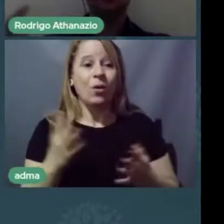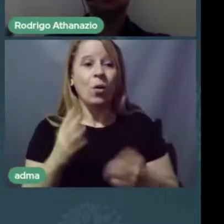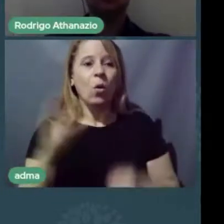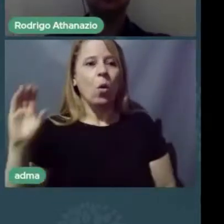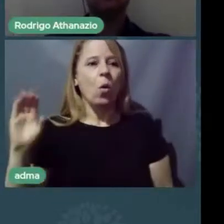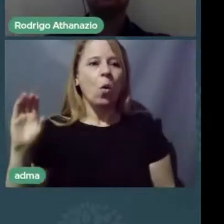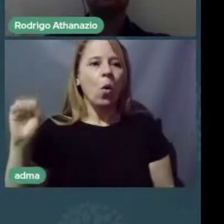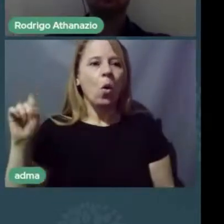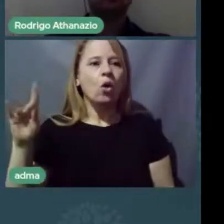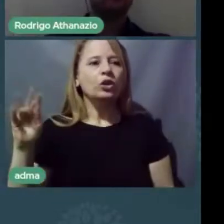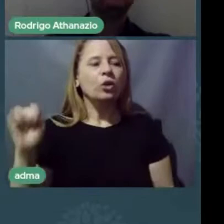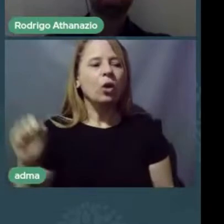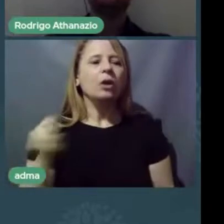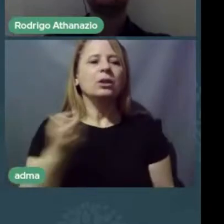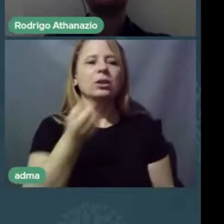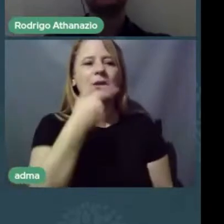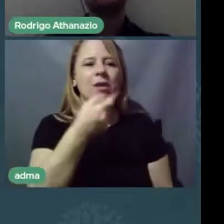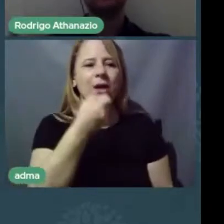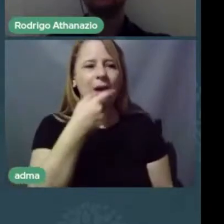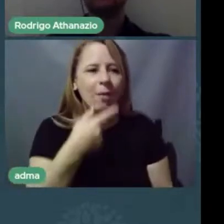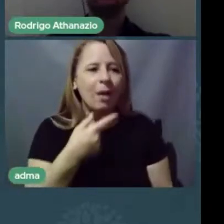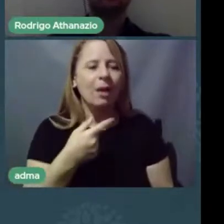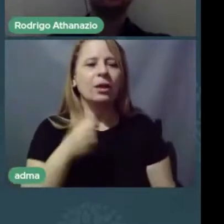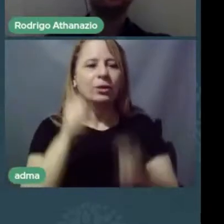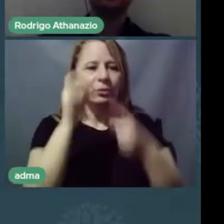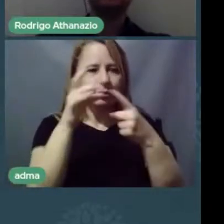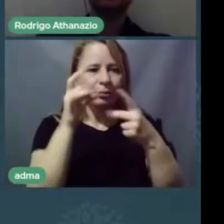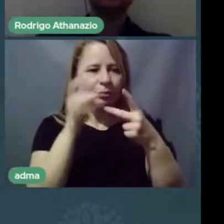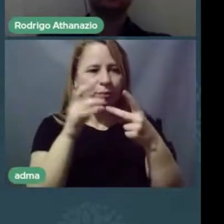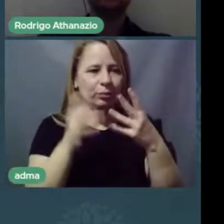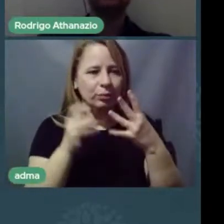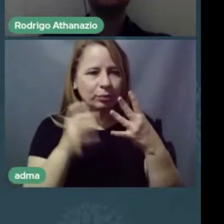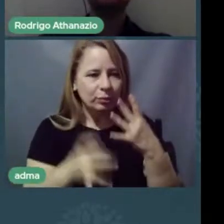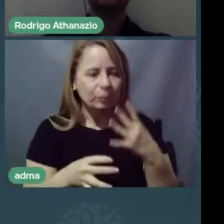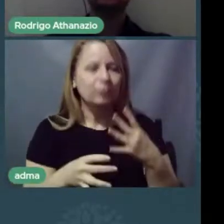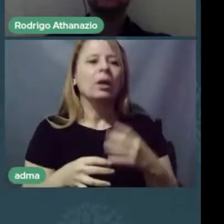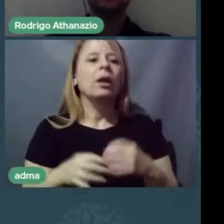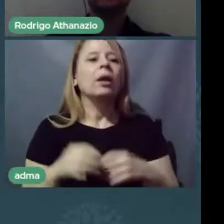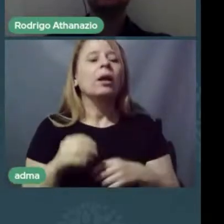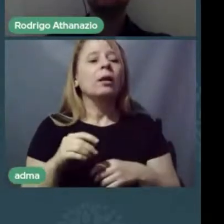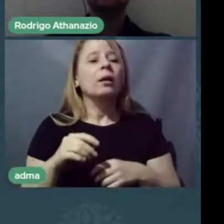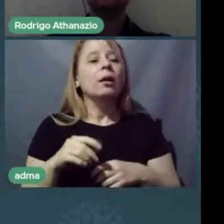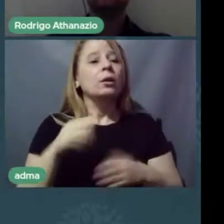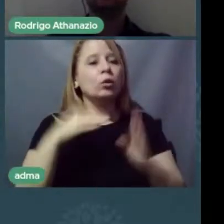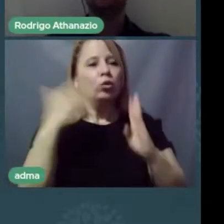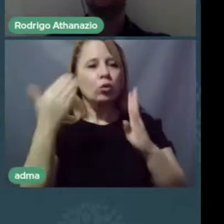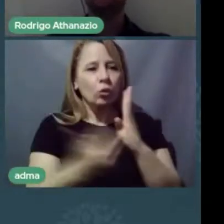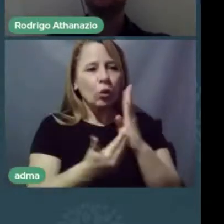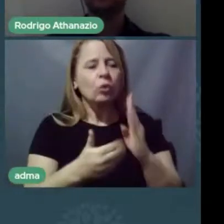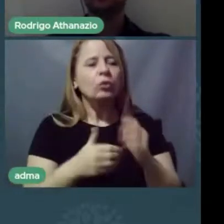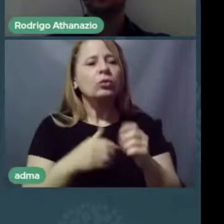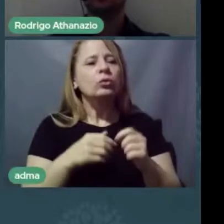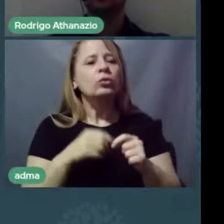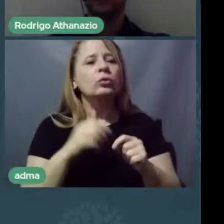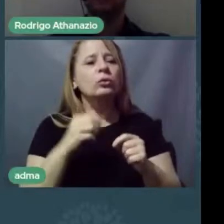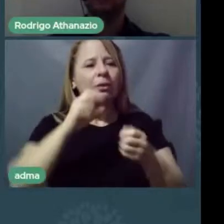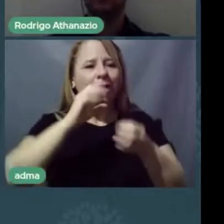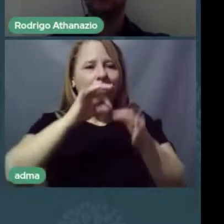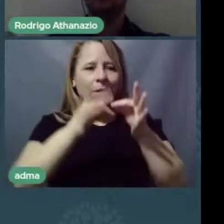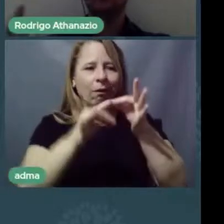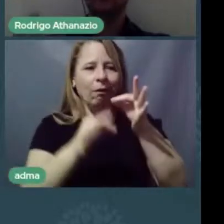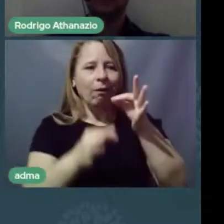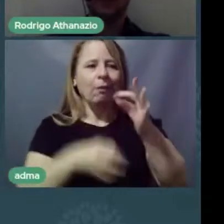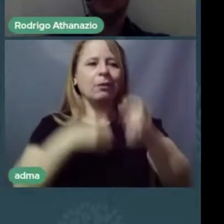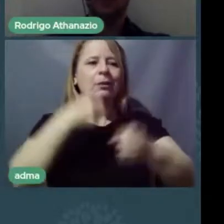a prednisolona, dexametasona, betametasona, todas elas, se a gente usa por longos períodos de